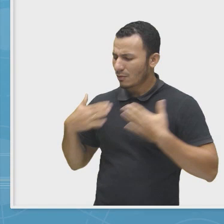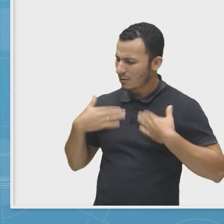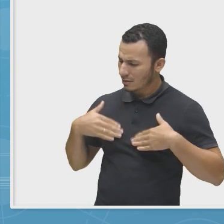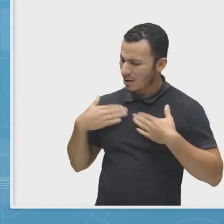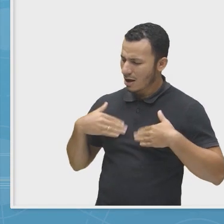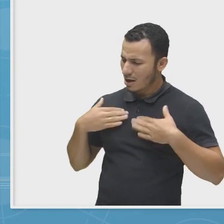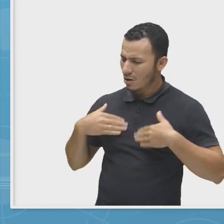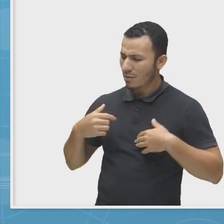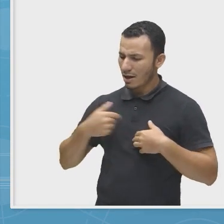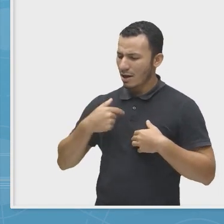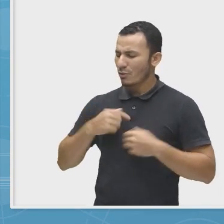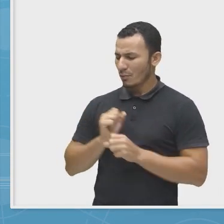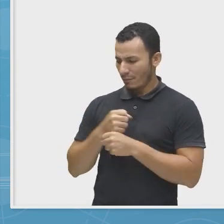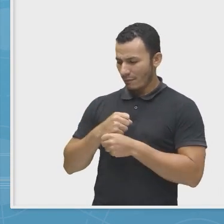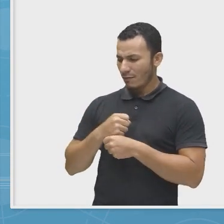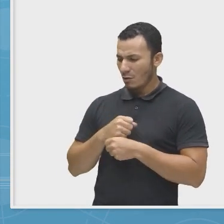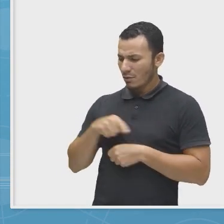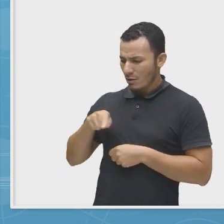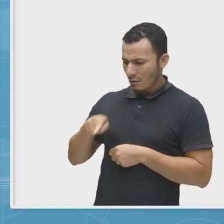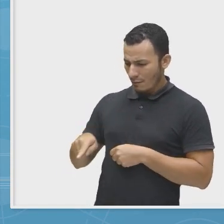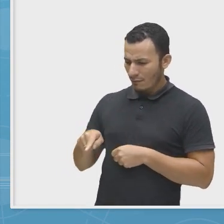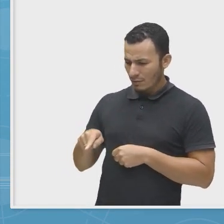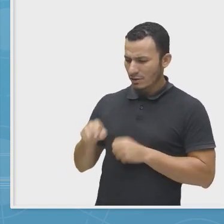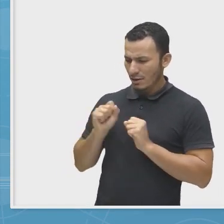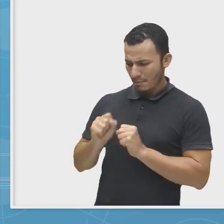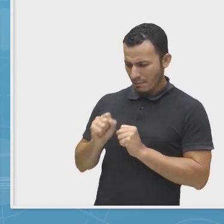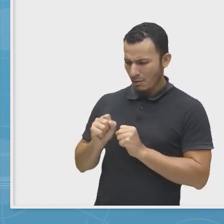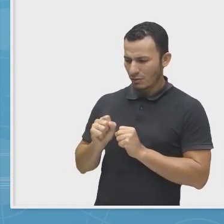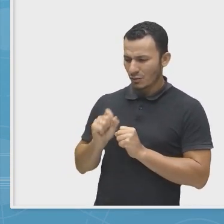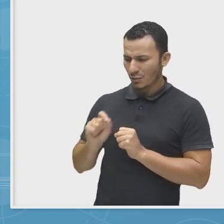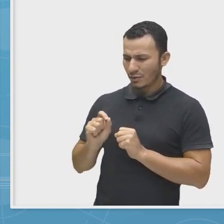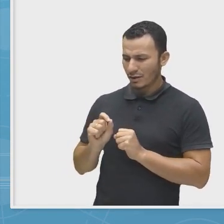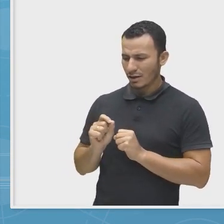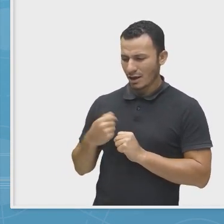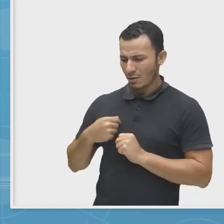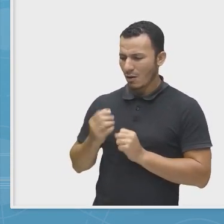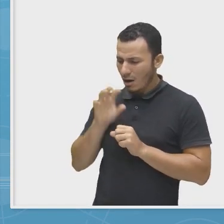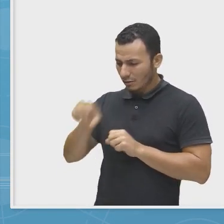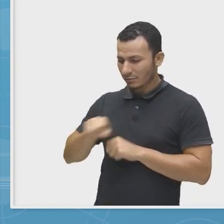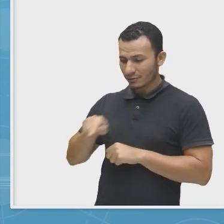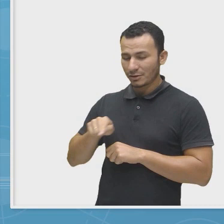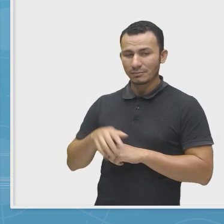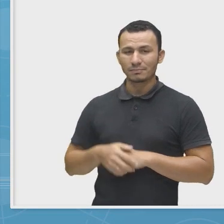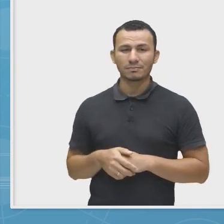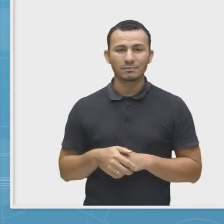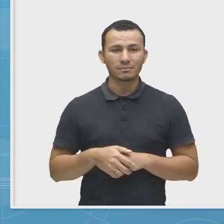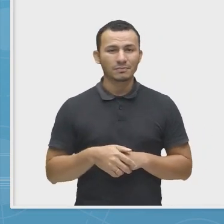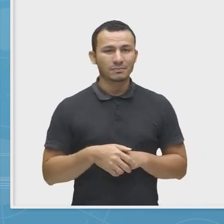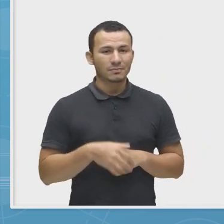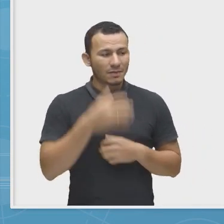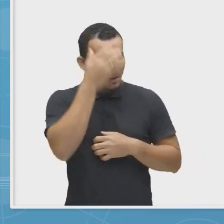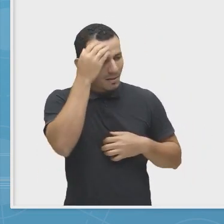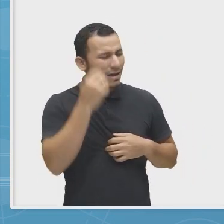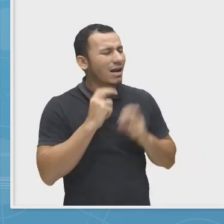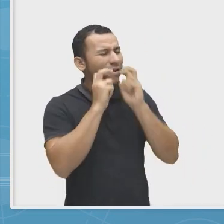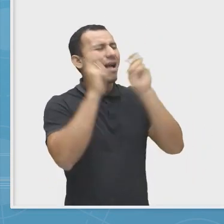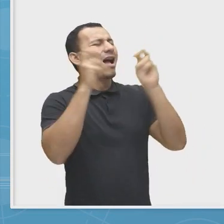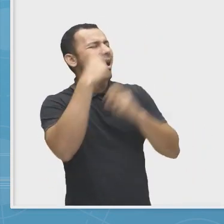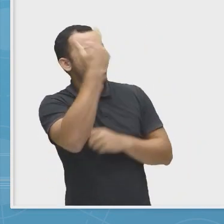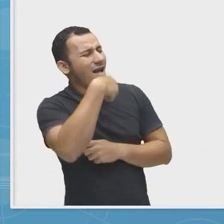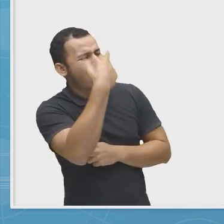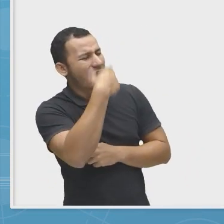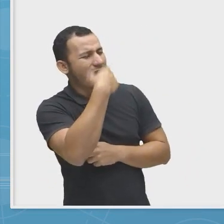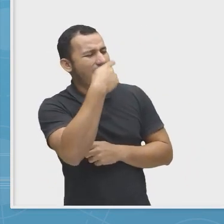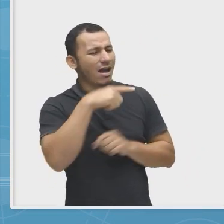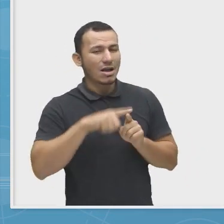paciência, estou com fome e você vai fazer-me a favor de deixar-se comer. O macaco rogou, chorou, mas a onça